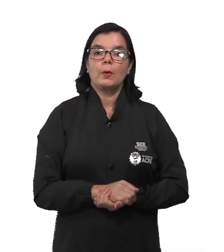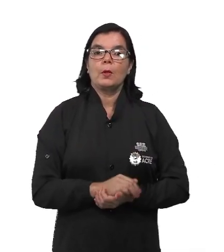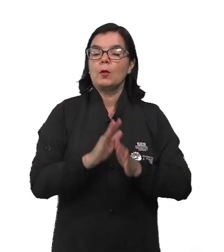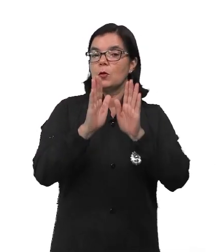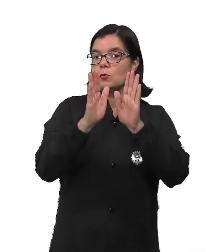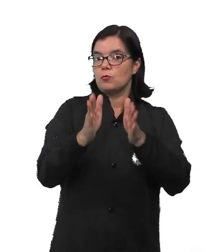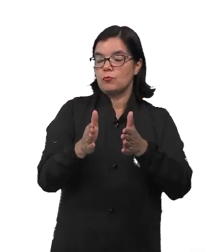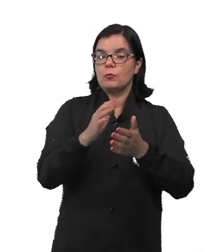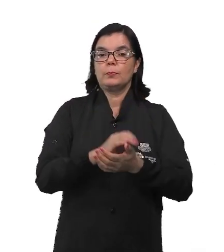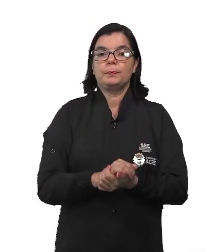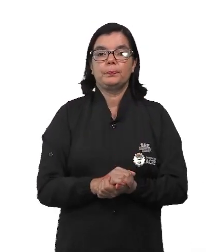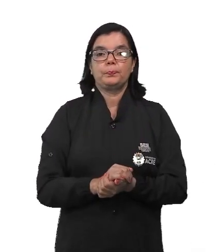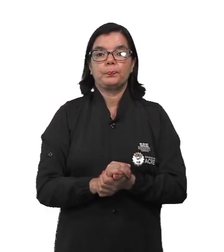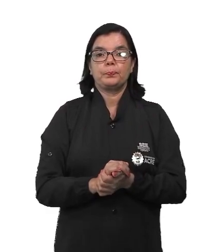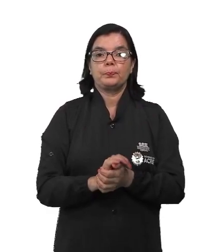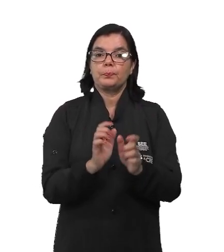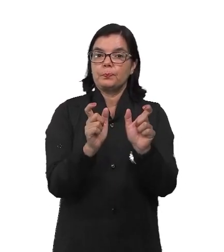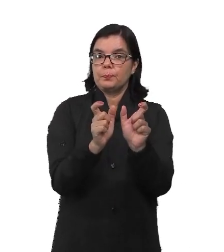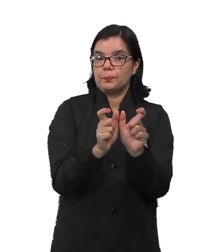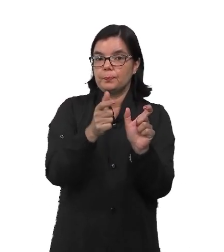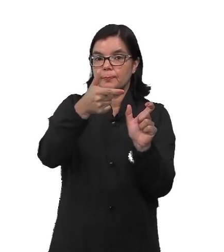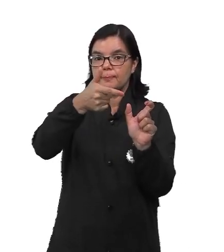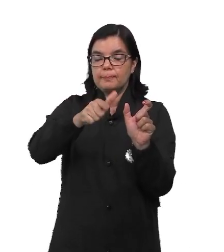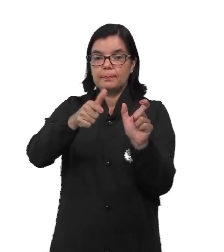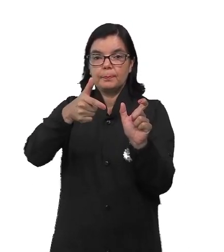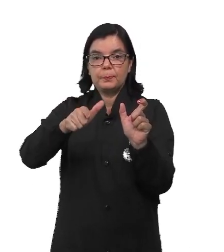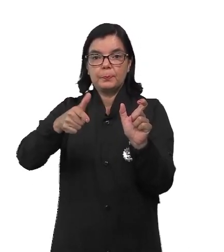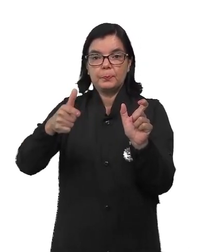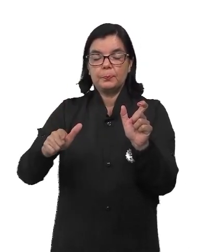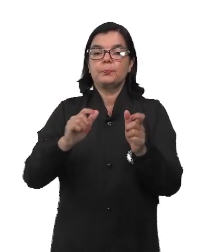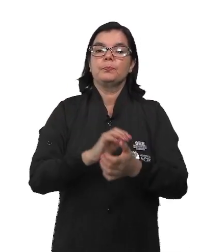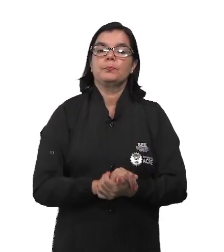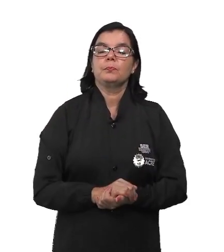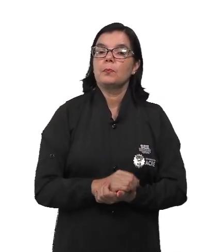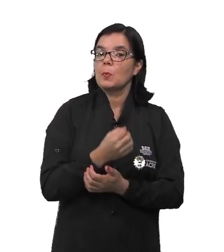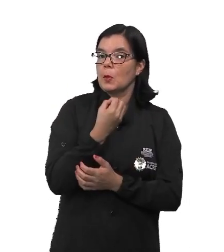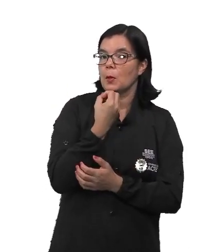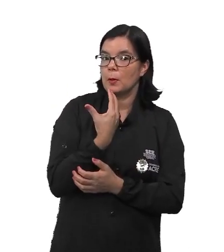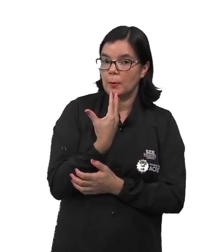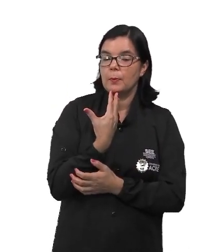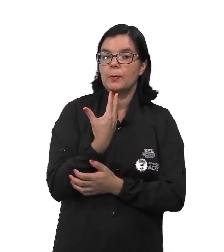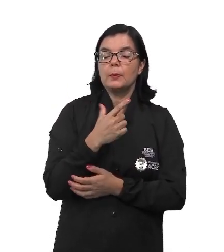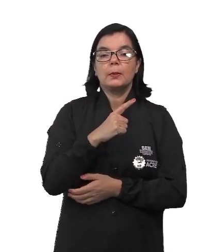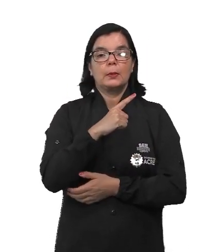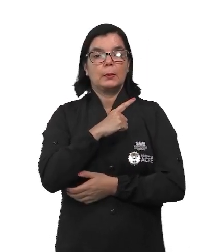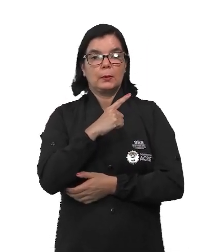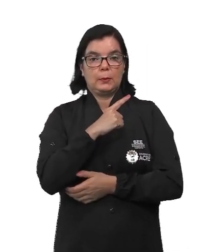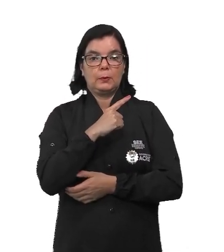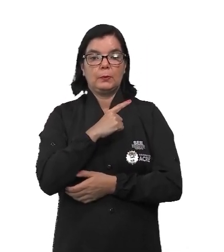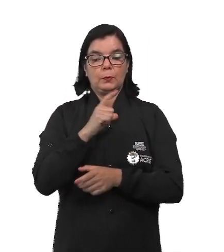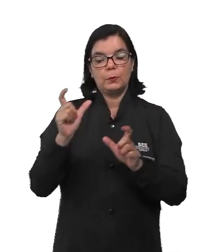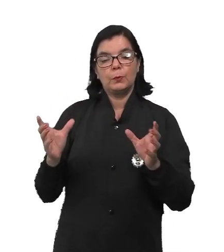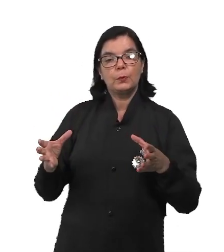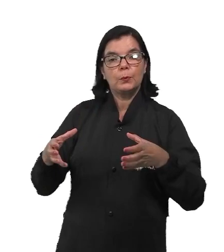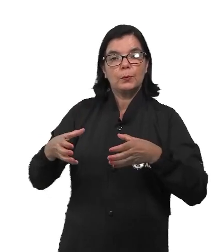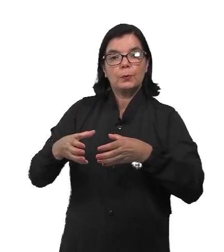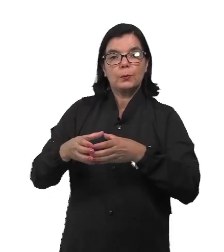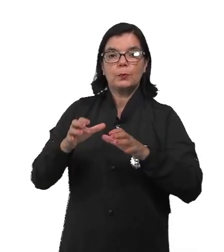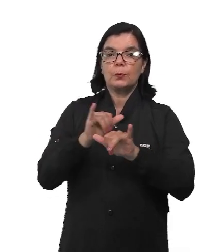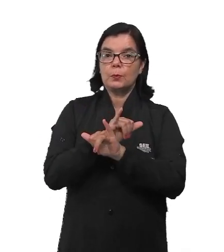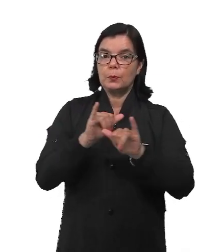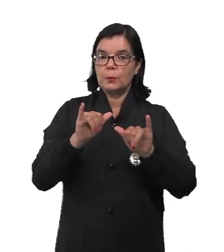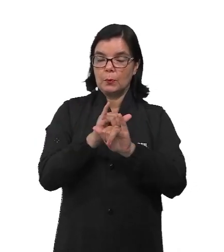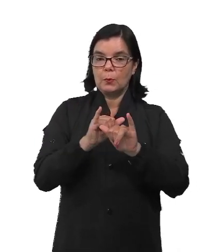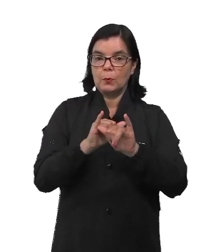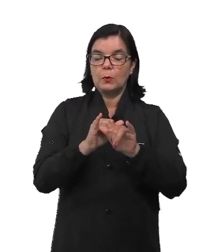Já a moda, ela é interessante quando nós temos um conjunto de dados que há um pouco